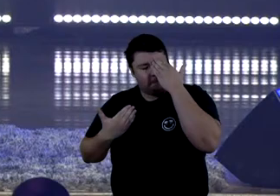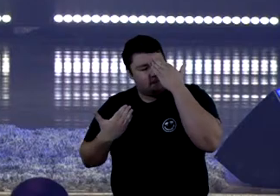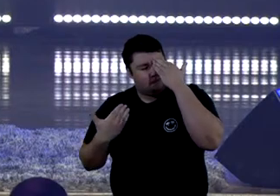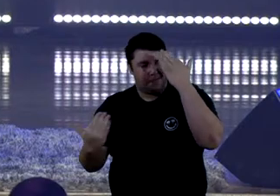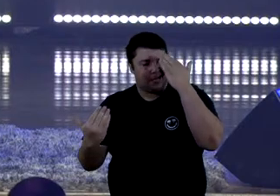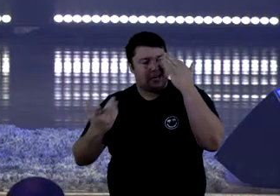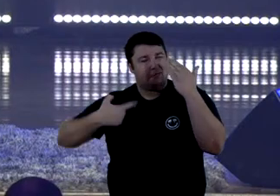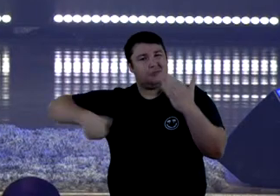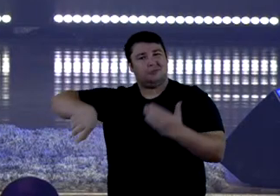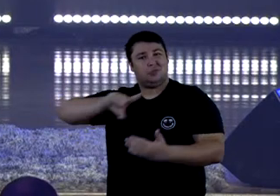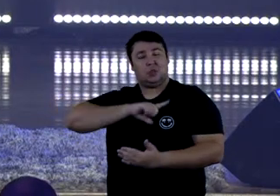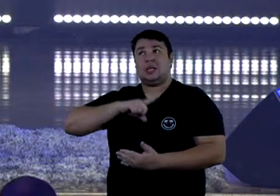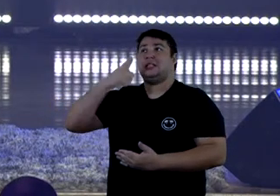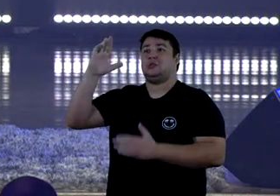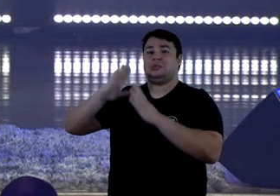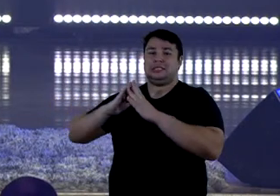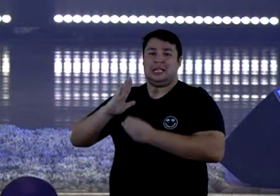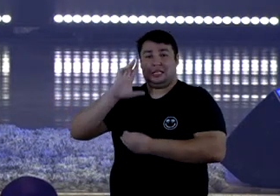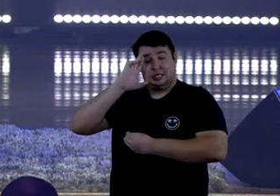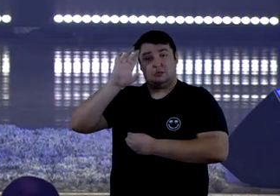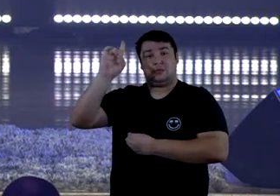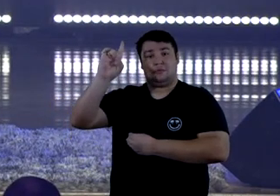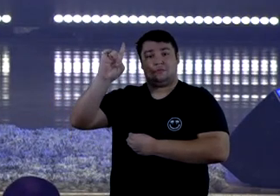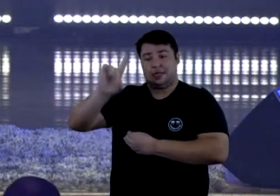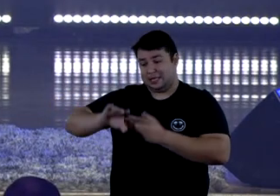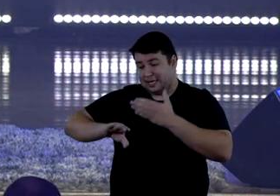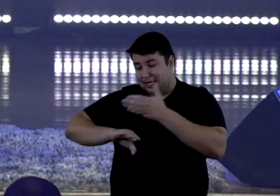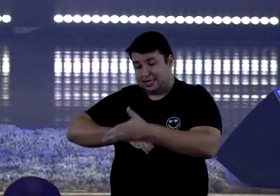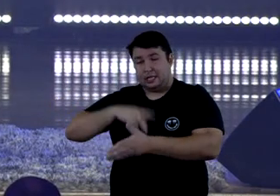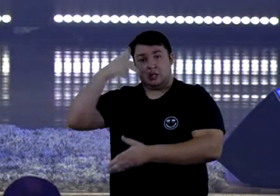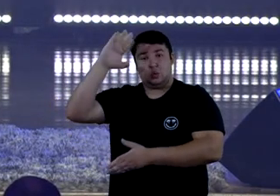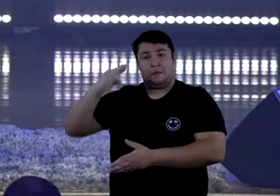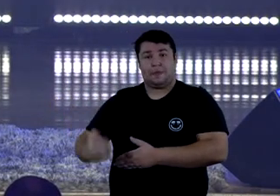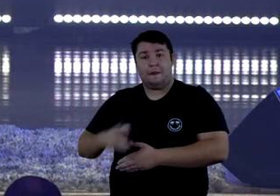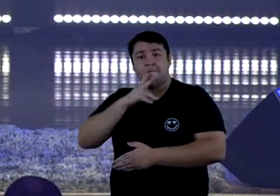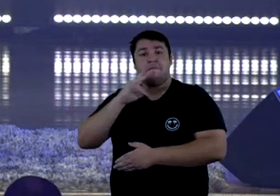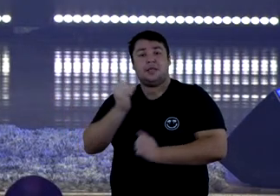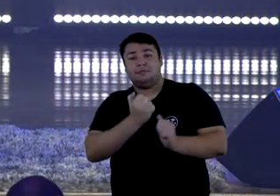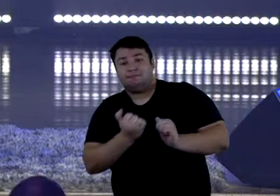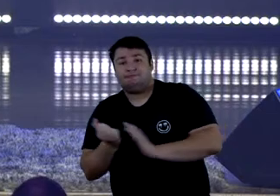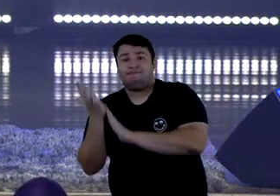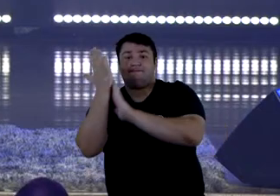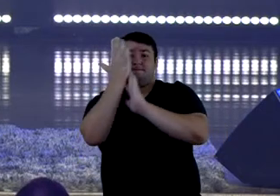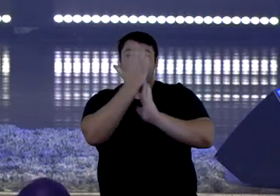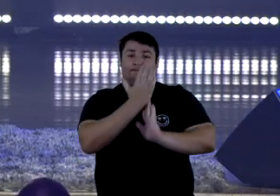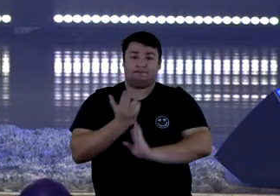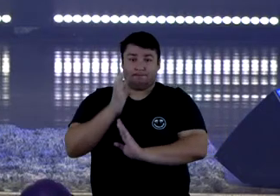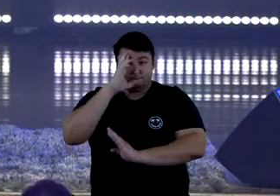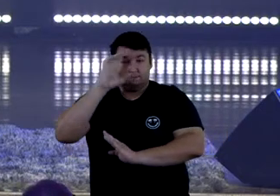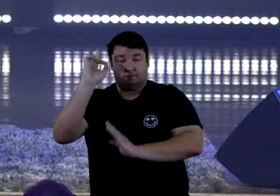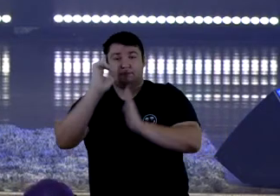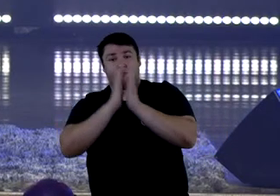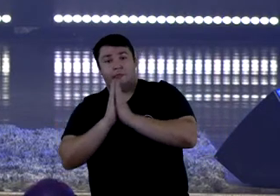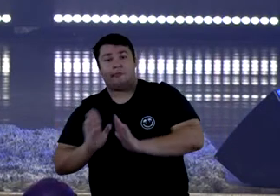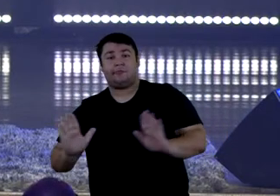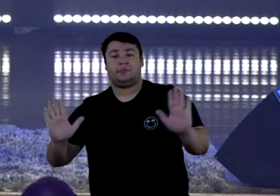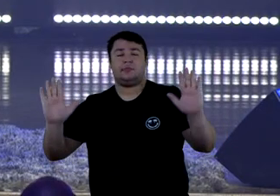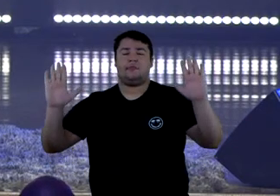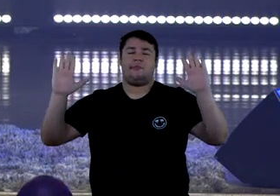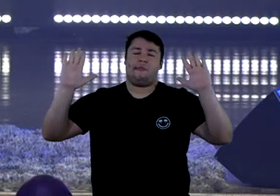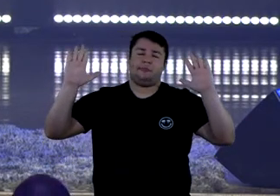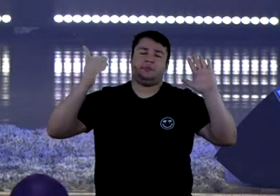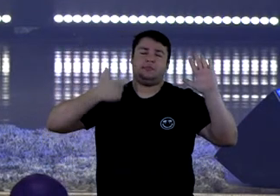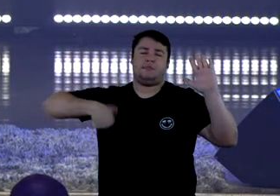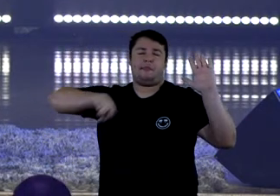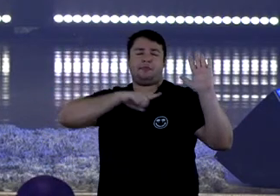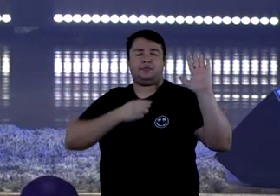privilégio de estarmos na tua casa, Senhor. Entramos na tua presença com os nossos louvores, com a nossa adoração. Rendemos